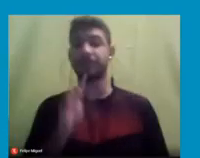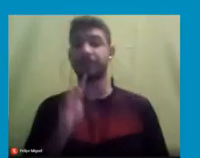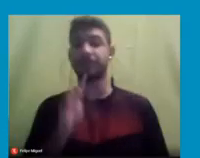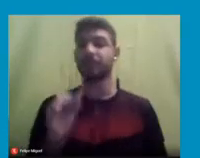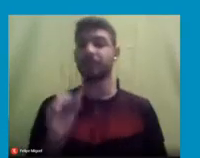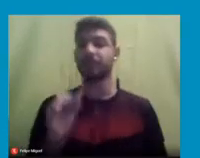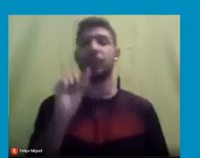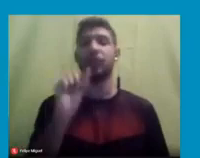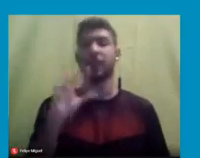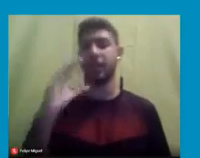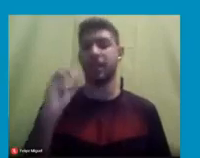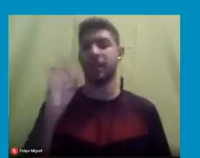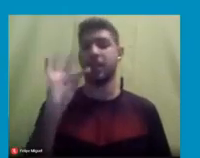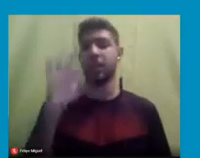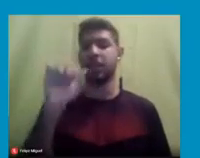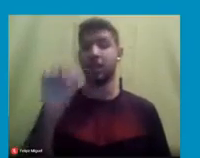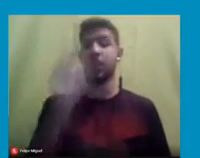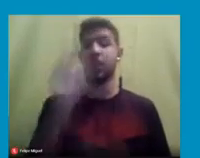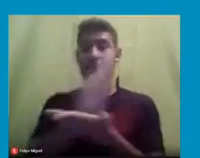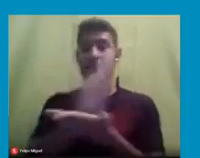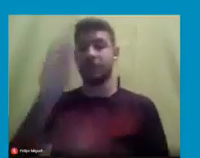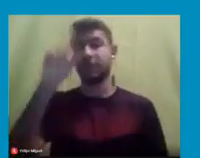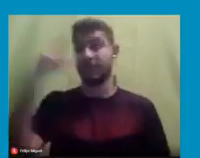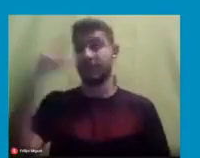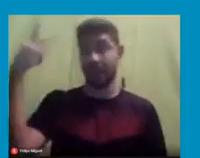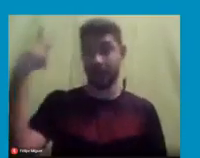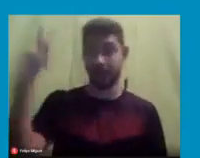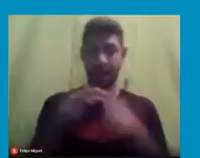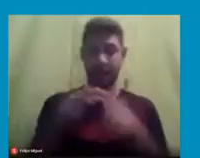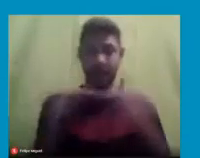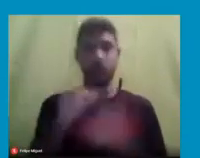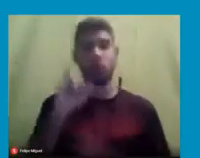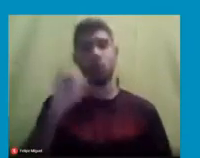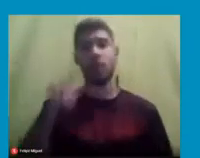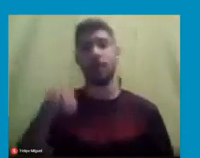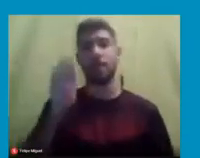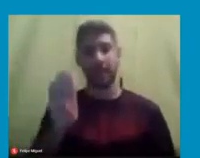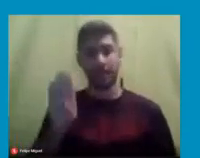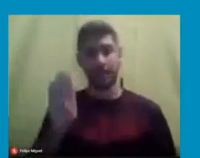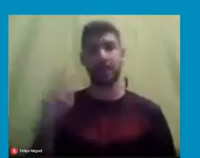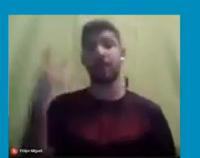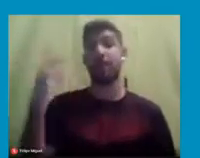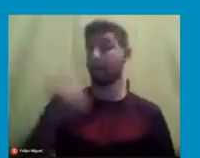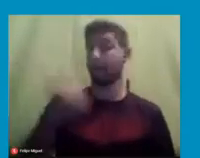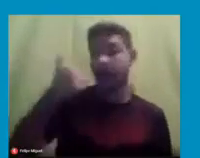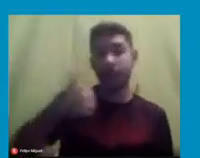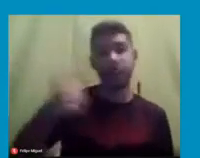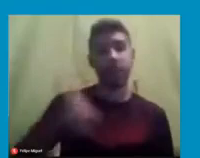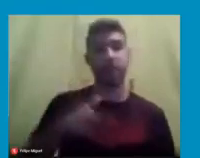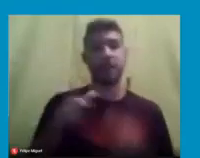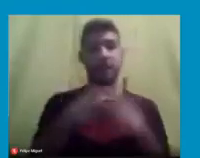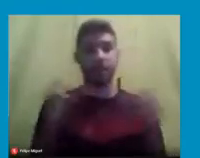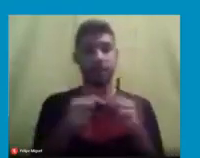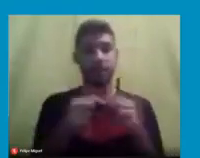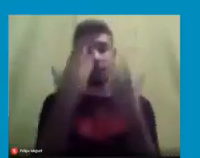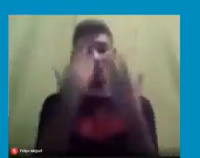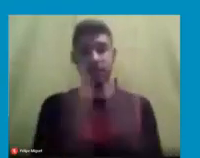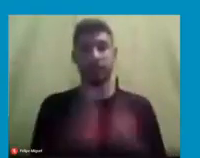cotas raciais na Universidade de Brasília. A UNB foi a primeira instituição a decidir de